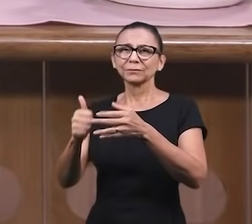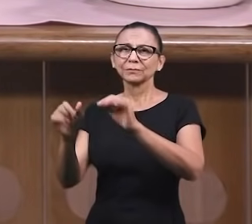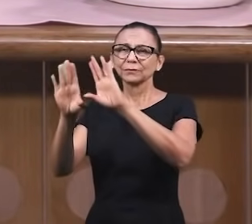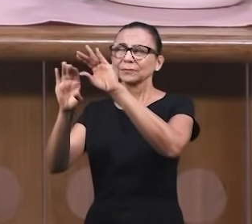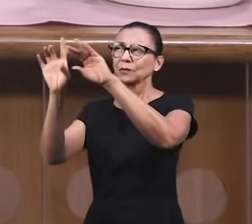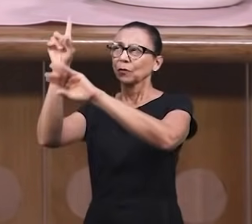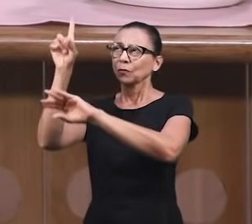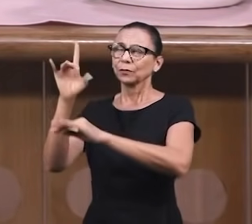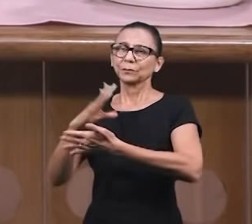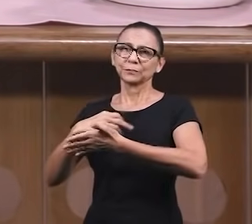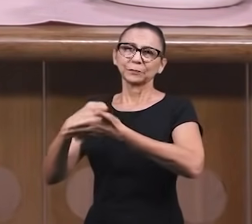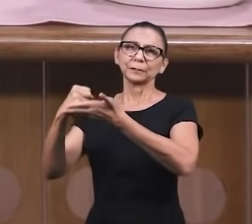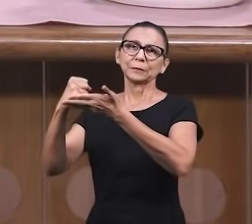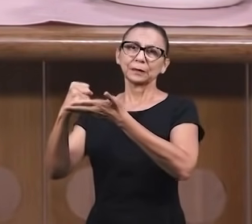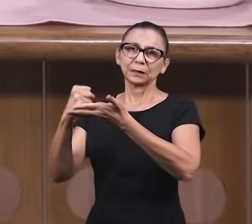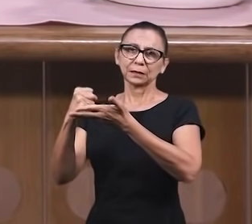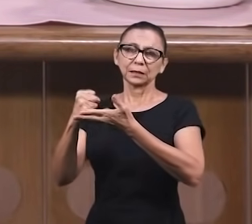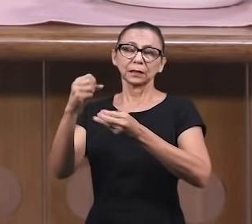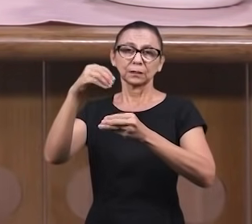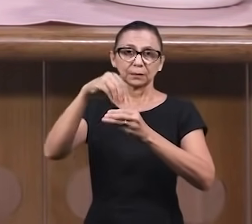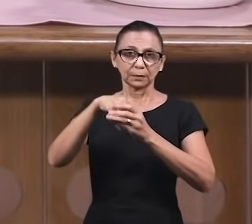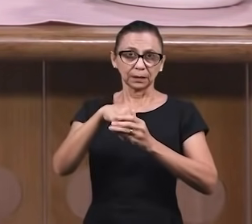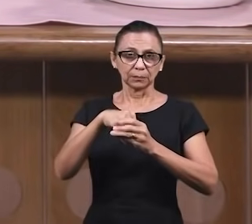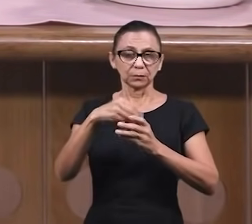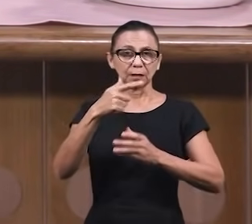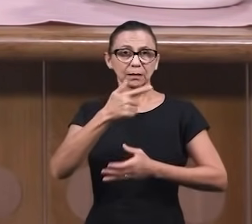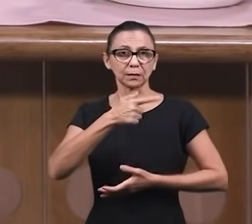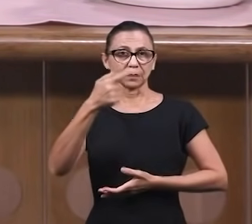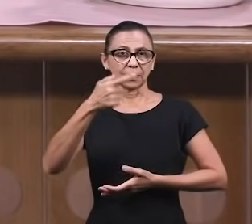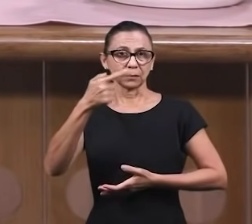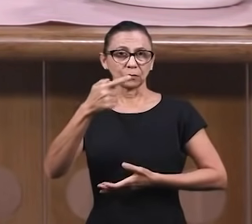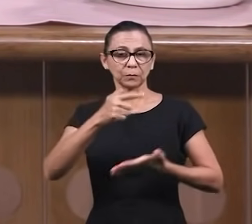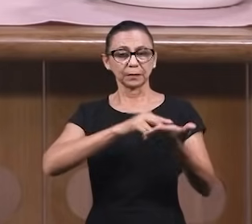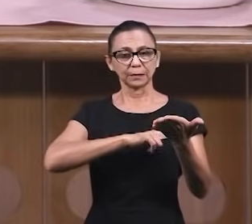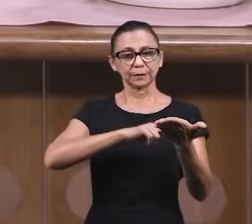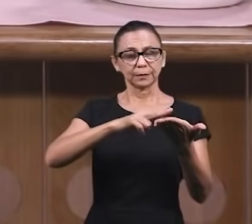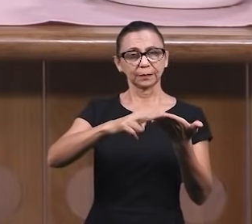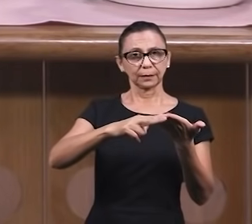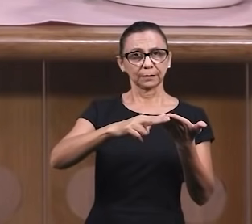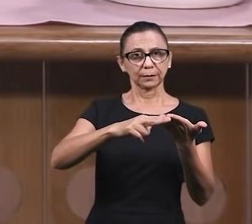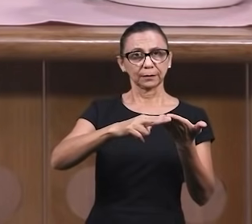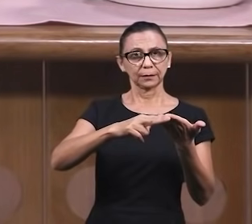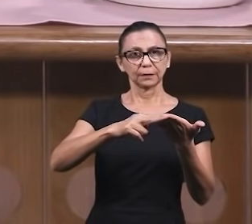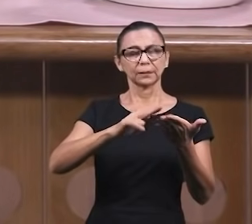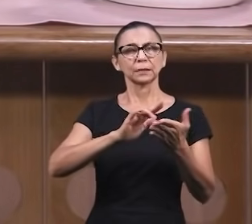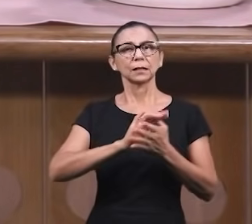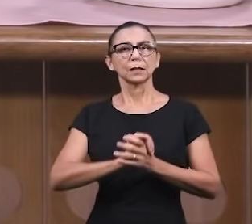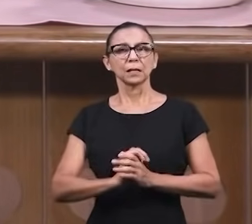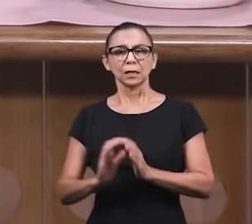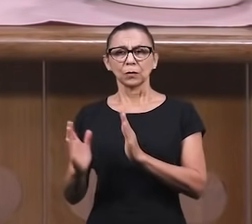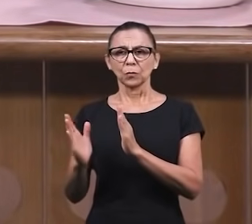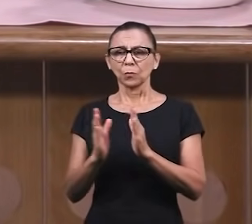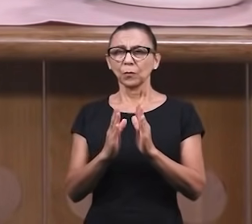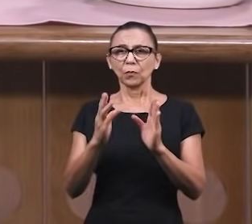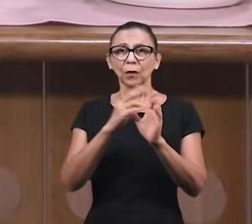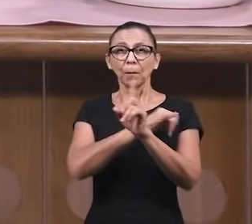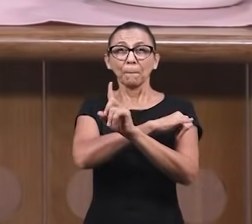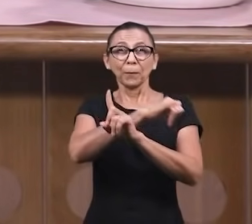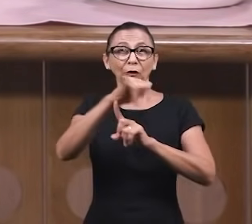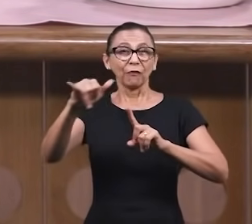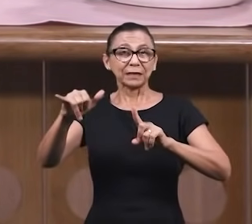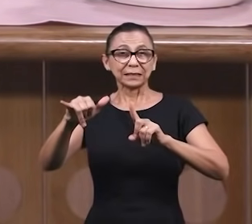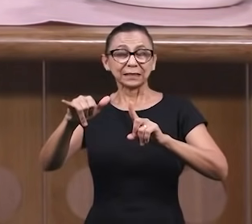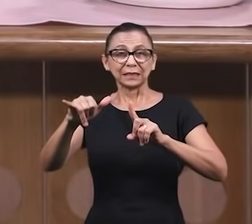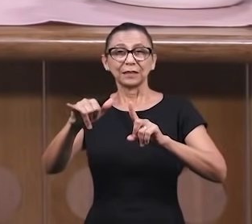está descrito nessa sétima carta, que é o período do desfecho profético